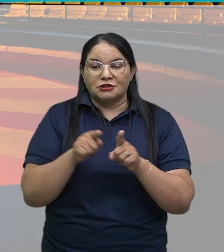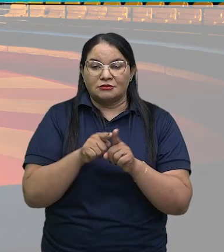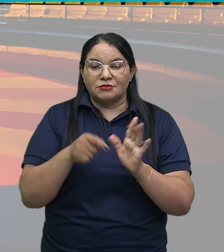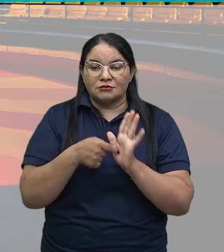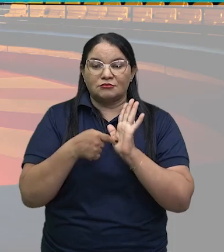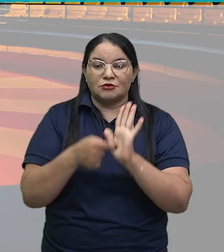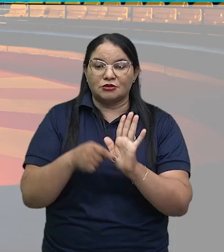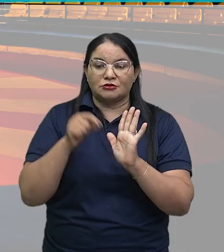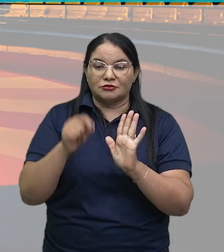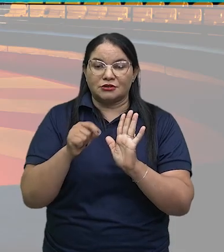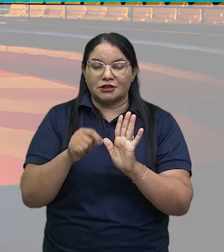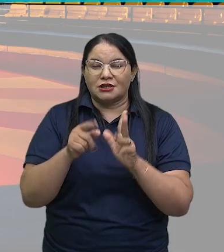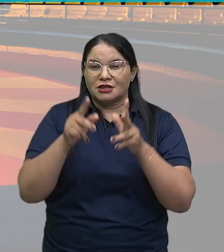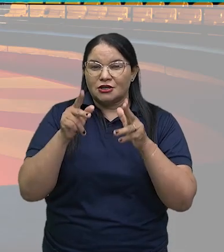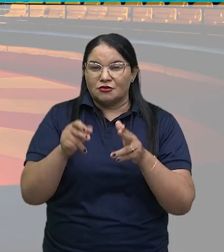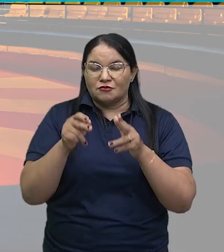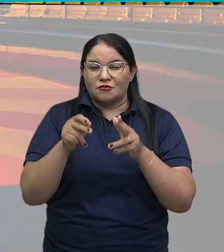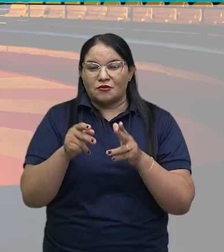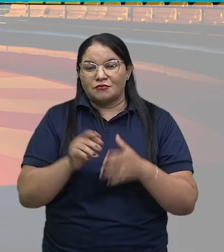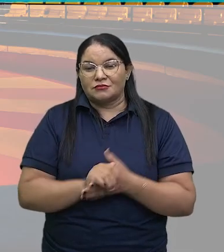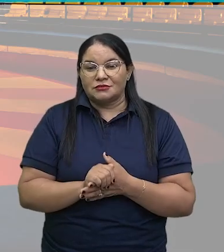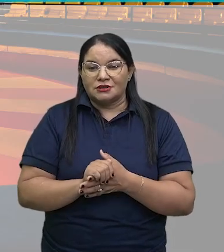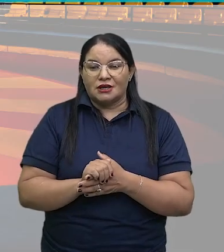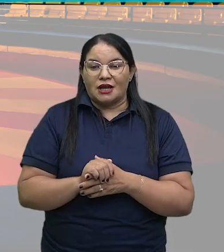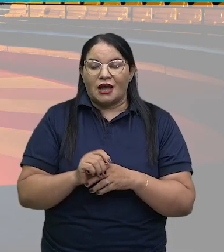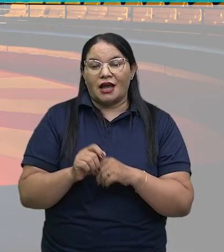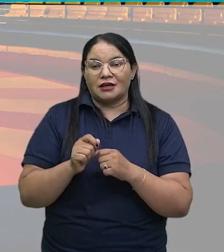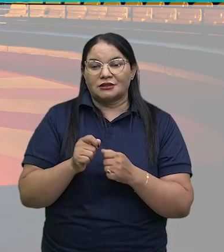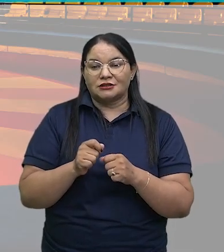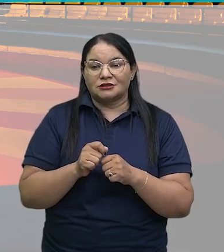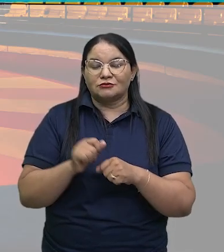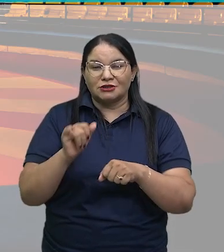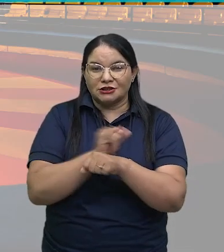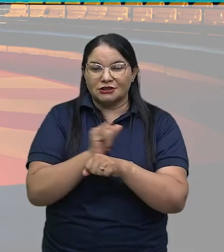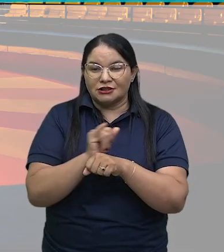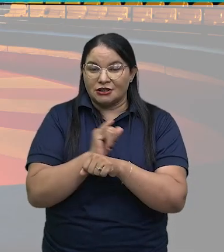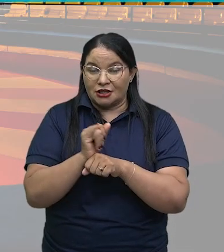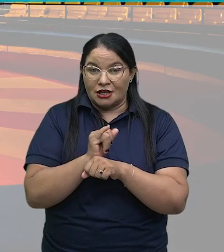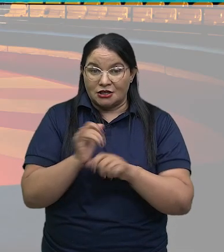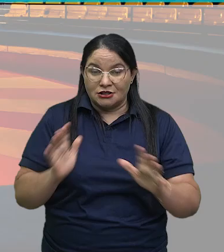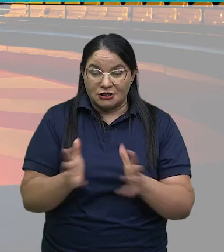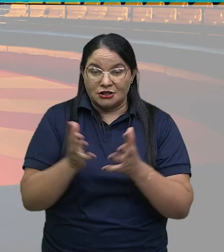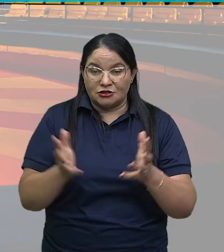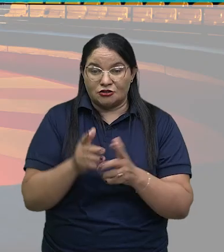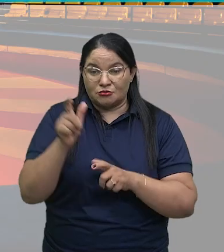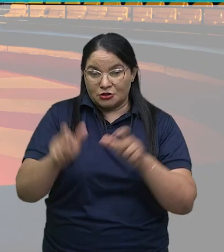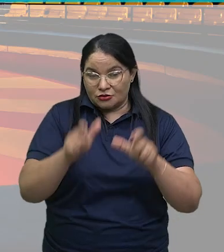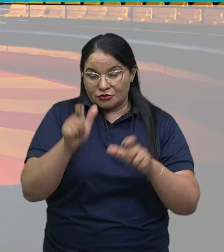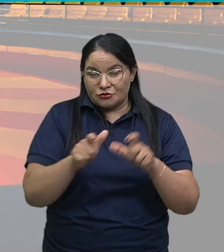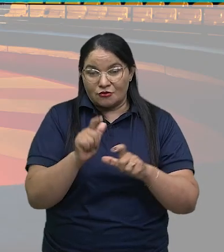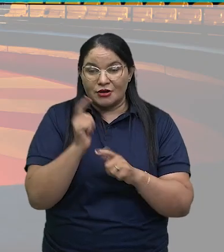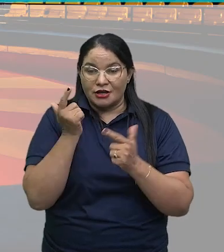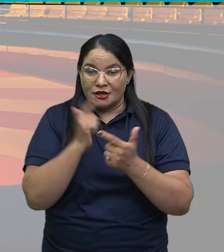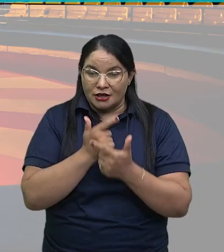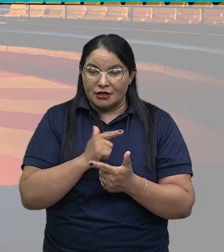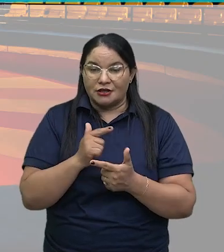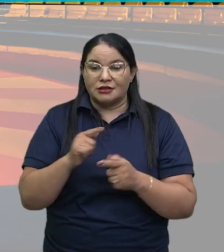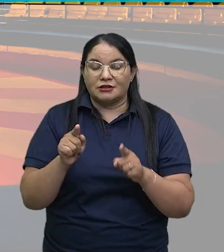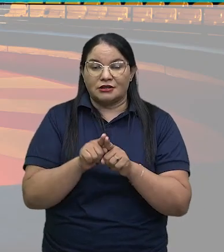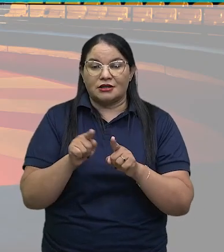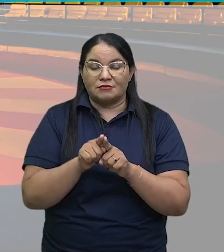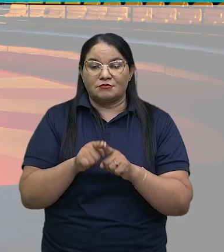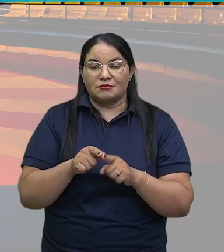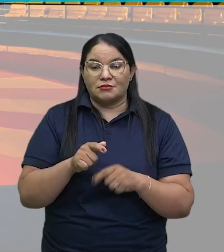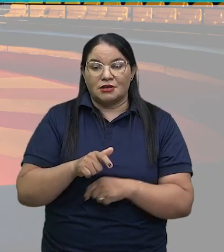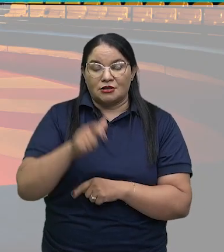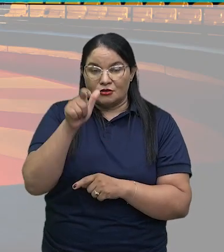amplificados funciona como uma cartaz, permitindo que o público ria de seus próprios defeitos projetados na